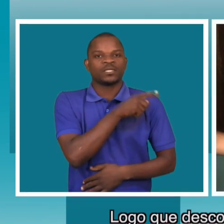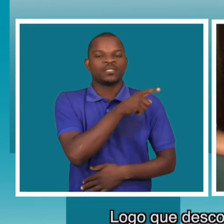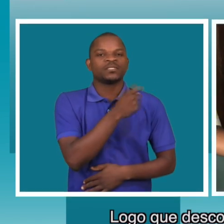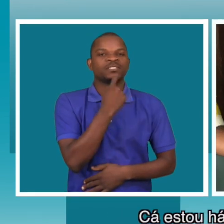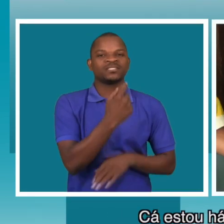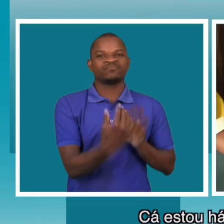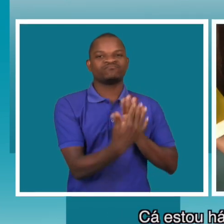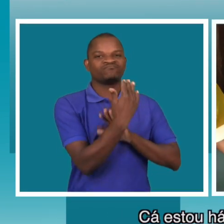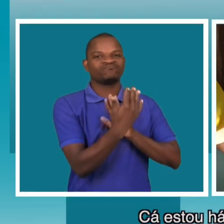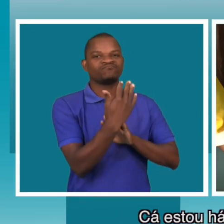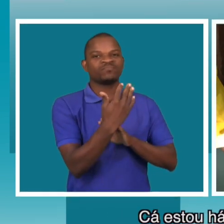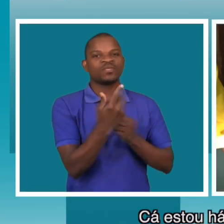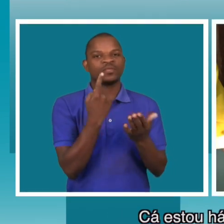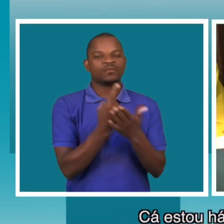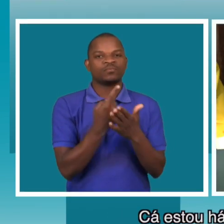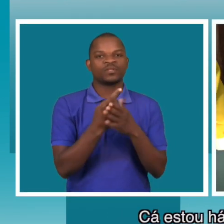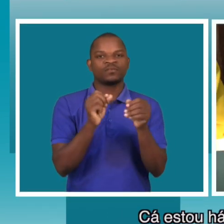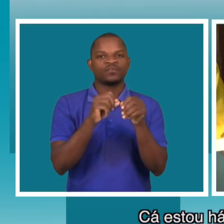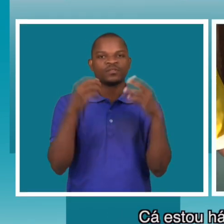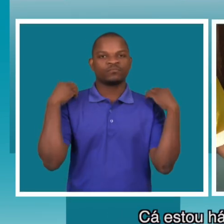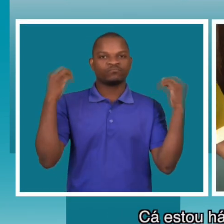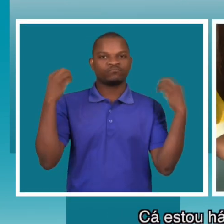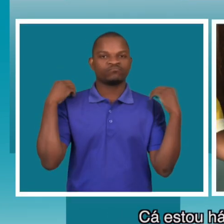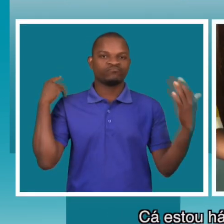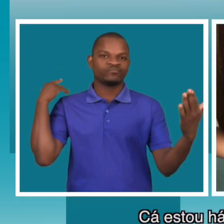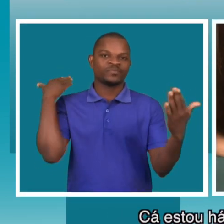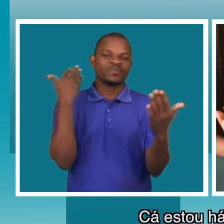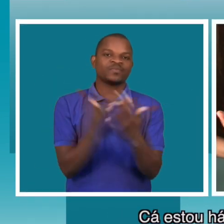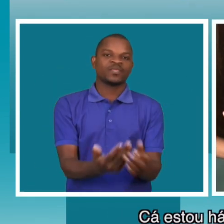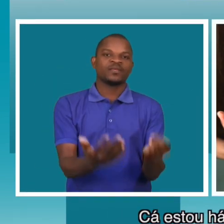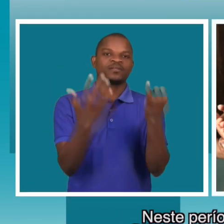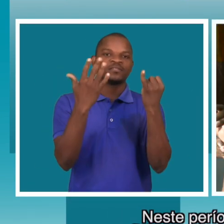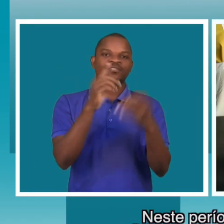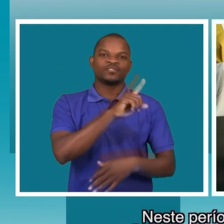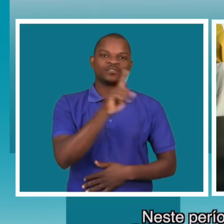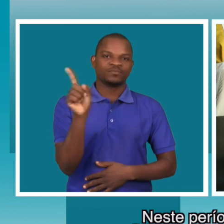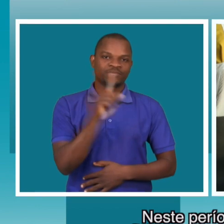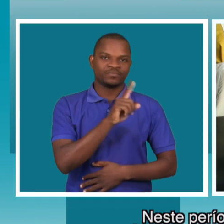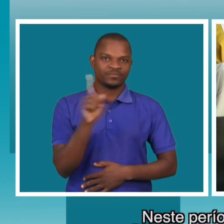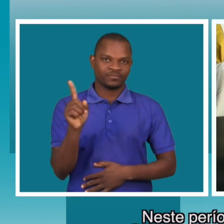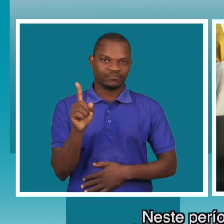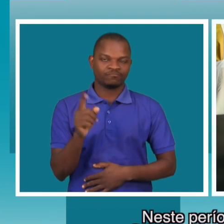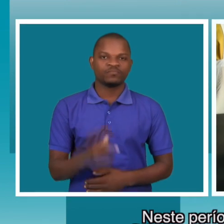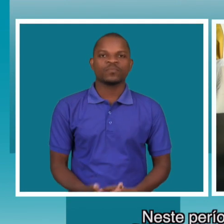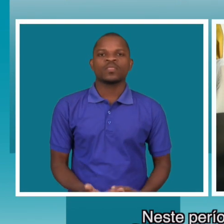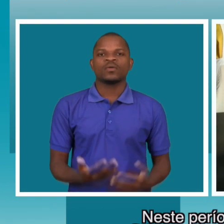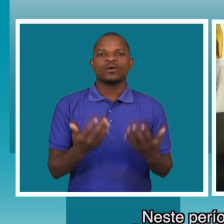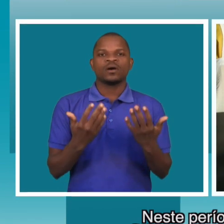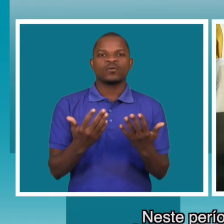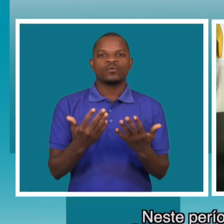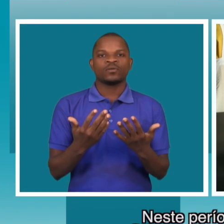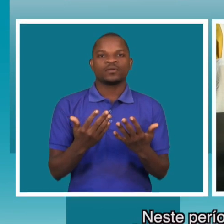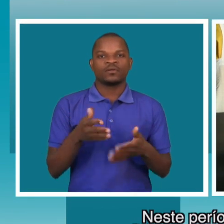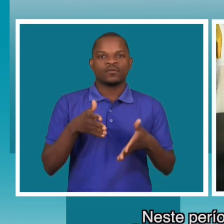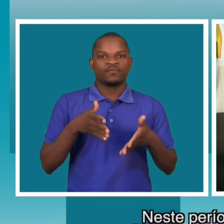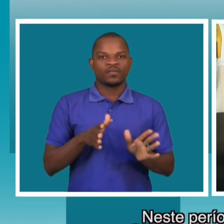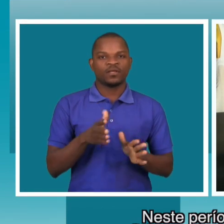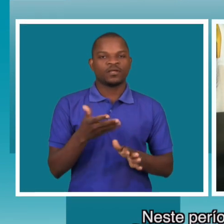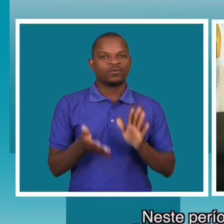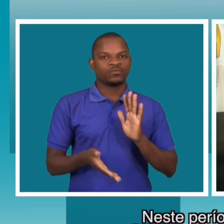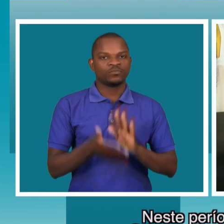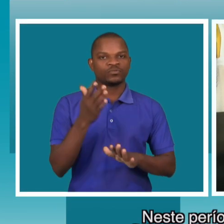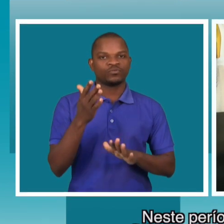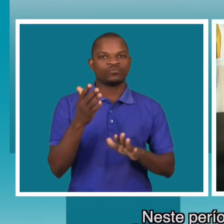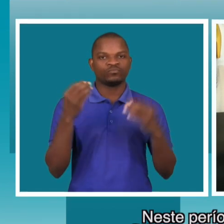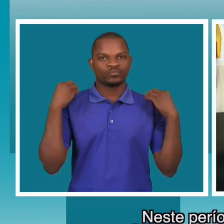fisioterapia e gastou hoje, há sensivelmente, seis meses. Nesse período que está a receber a menina que está a receber